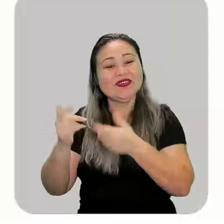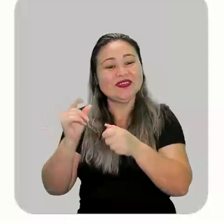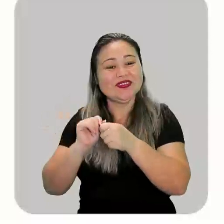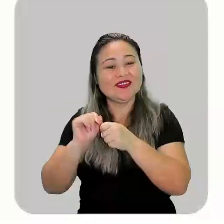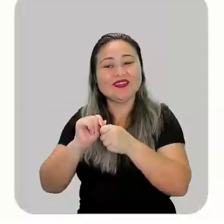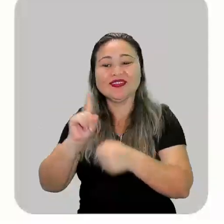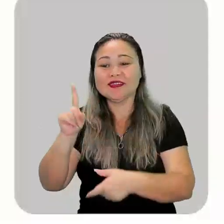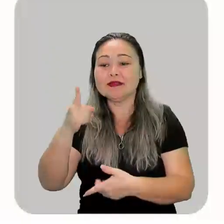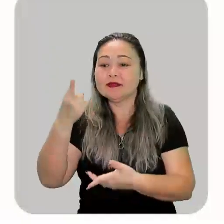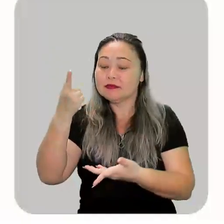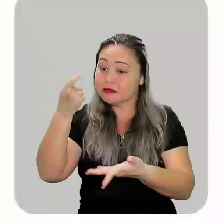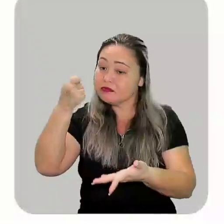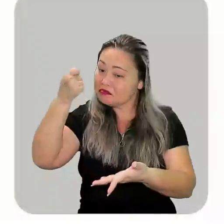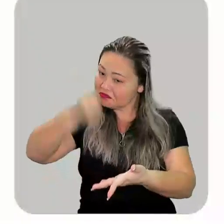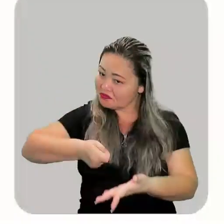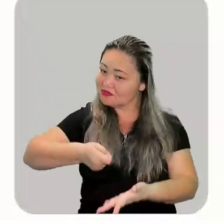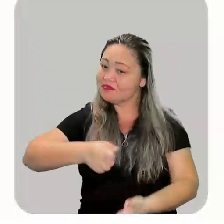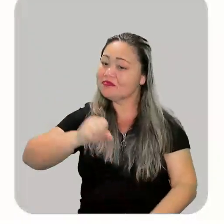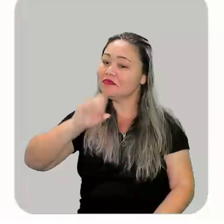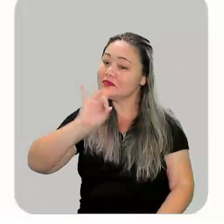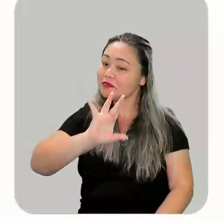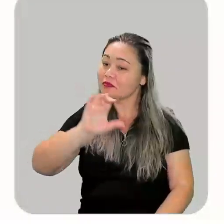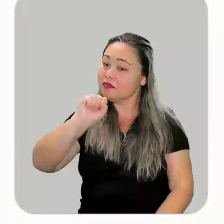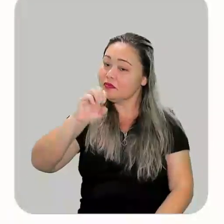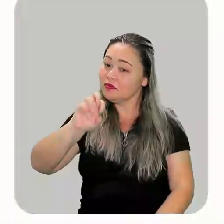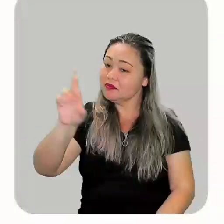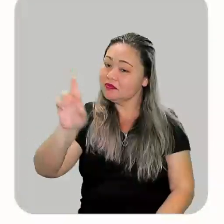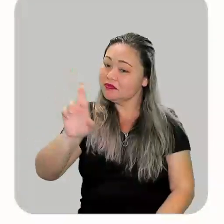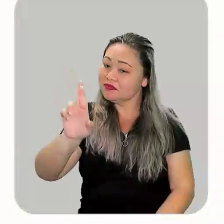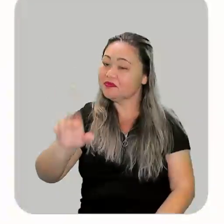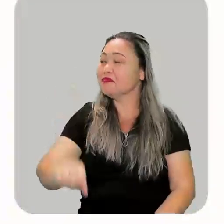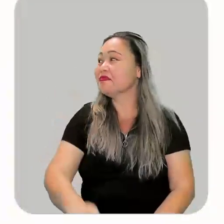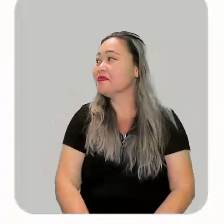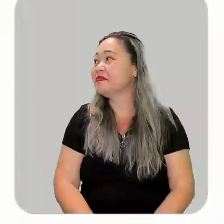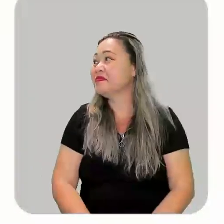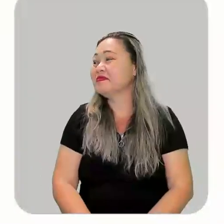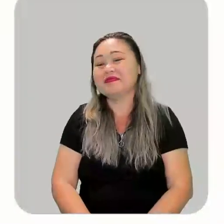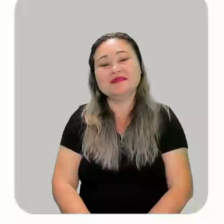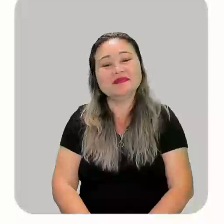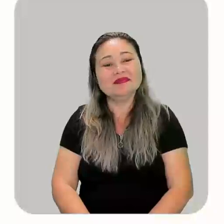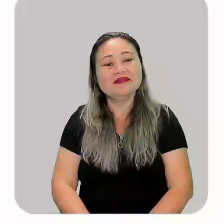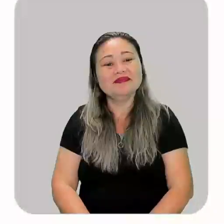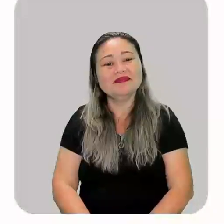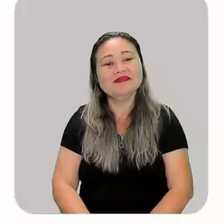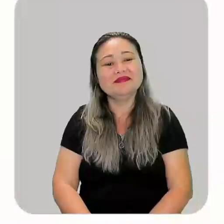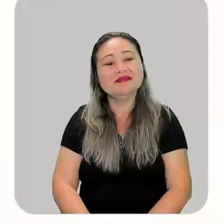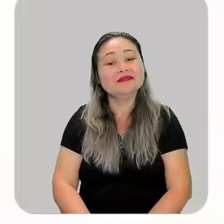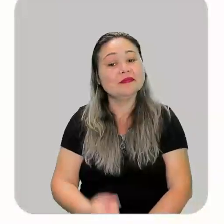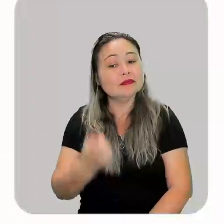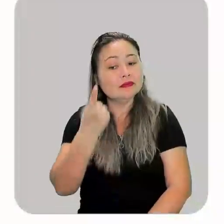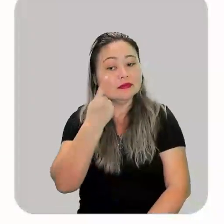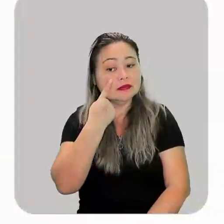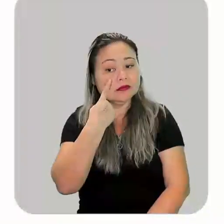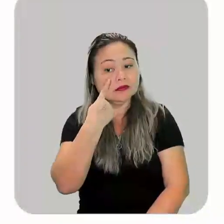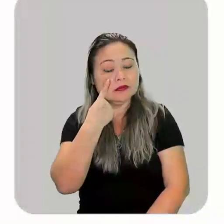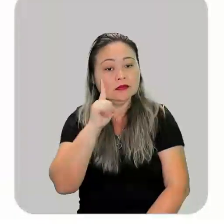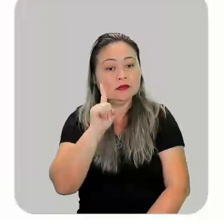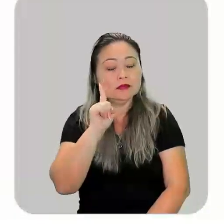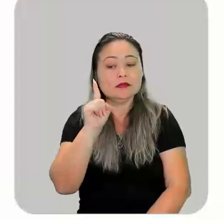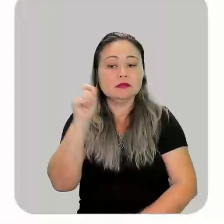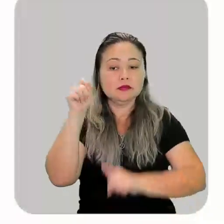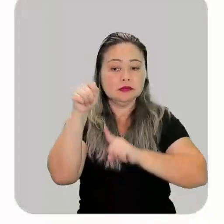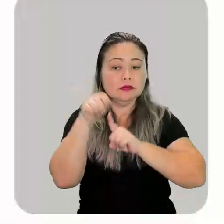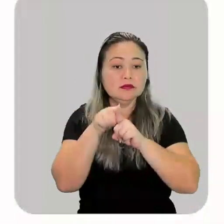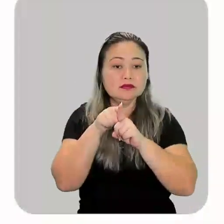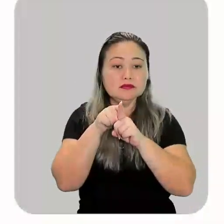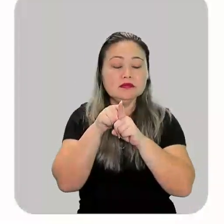para que ele consiga cumprir a meta de pagar somente 80 reais. Então vamos pegar aqui, vamos dizer aqui, primeiro mês,